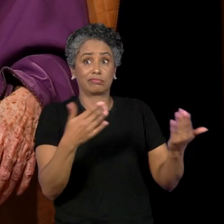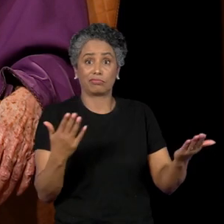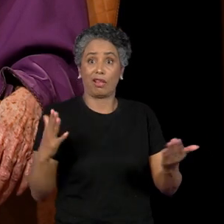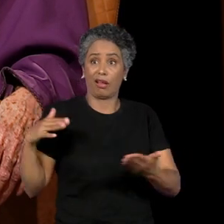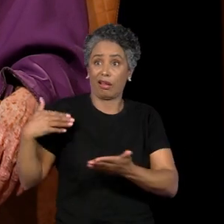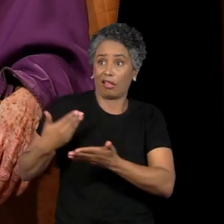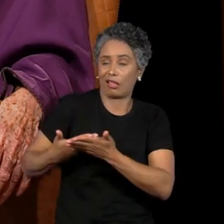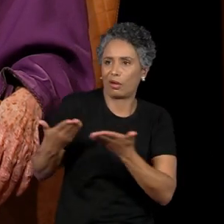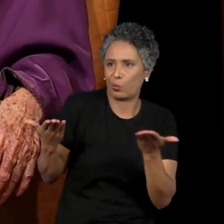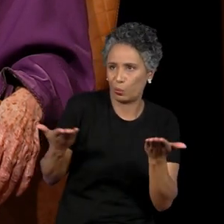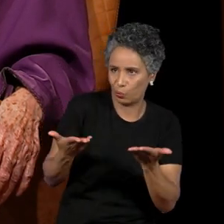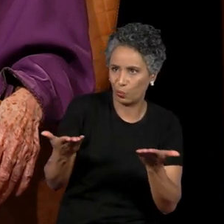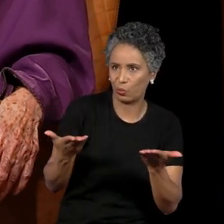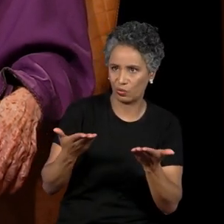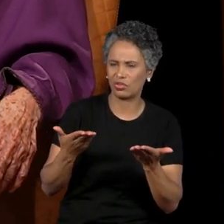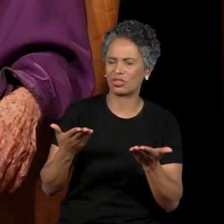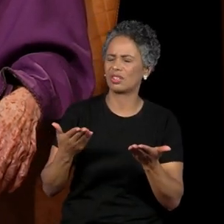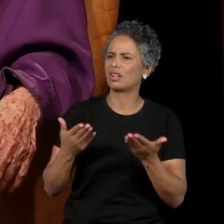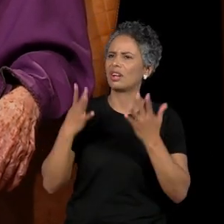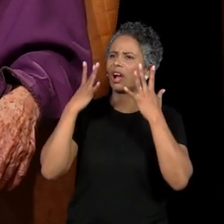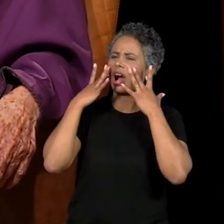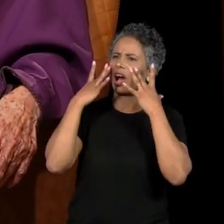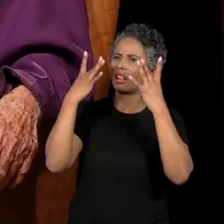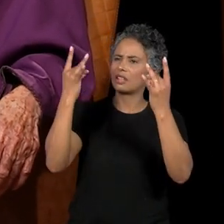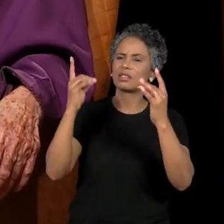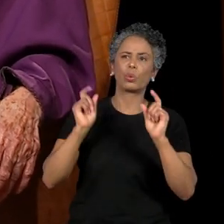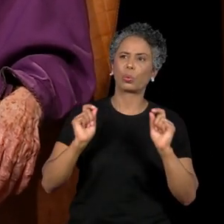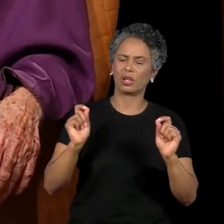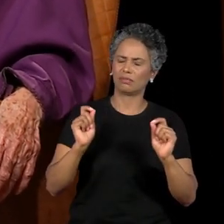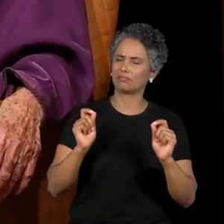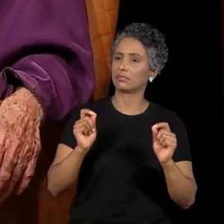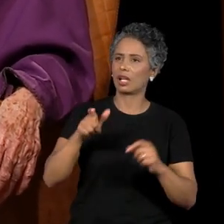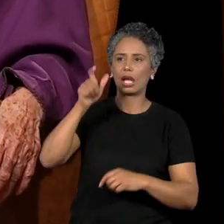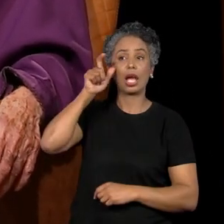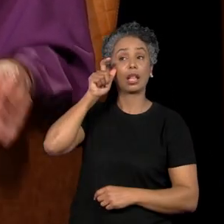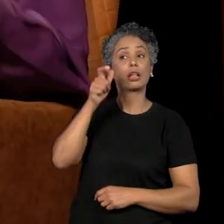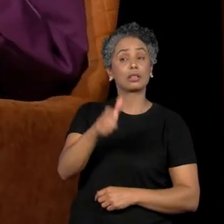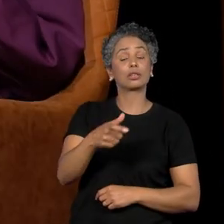lembro, é que não foi surpresa para mim.